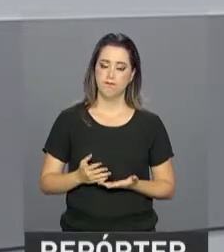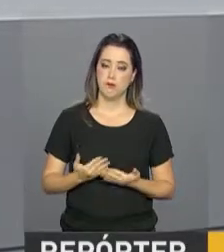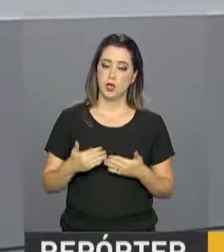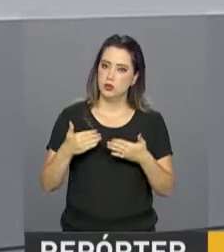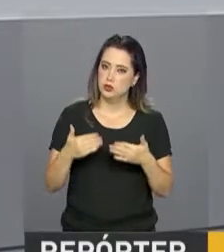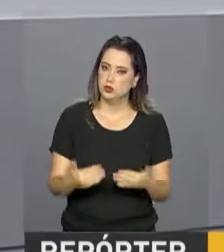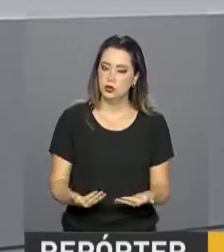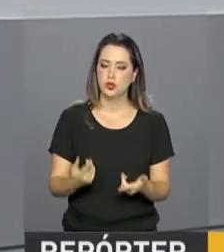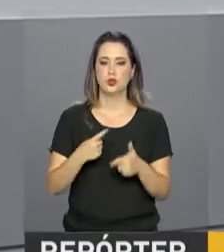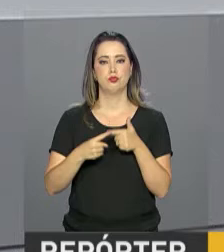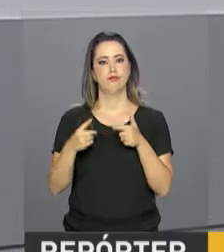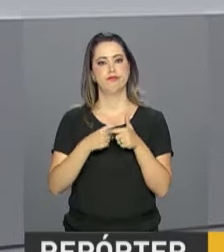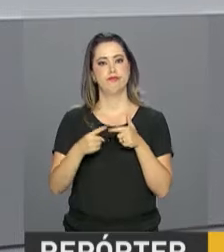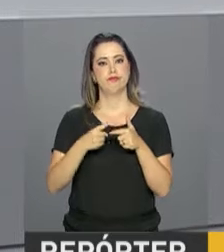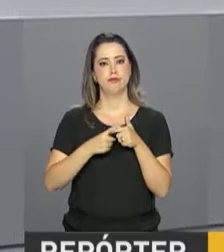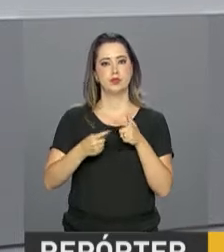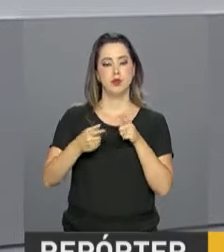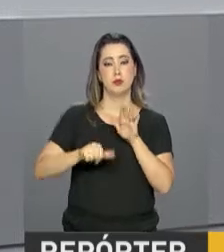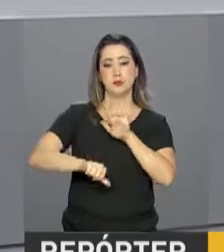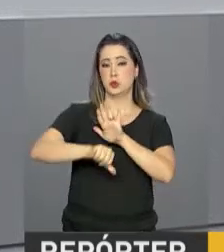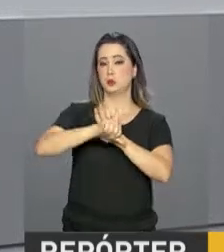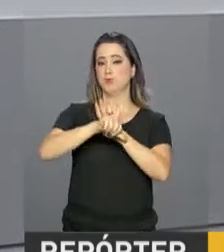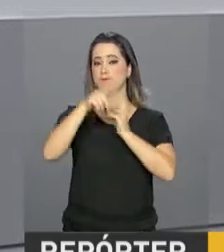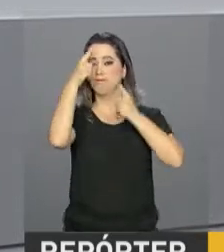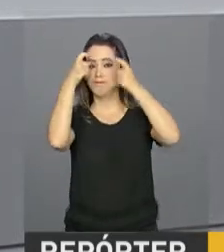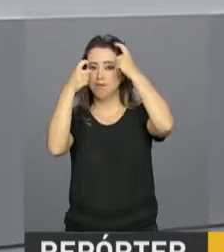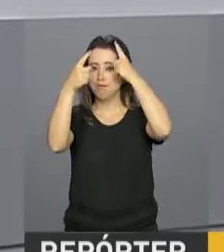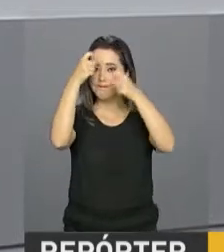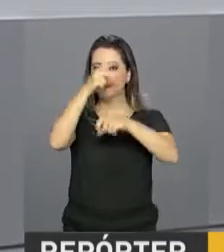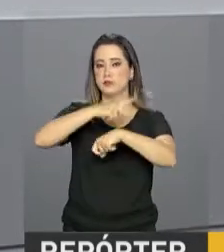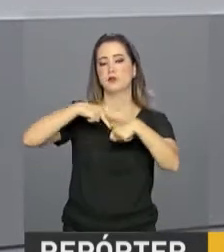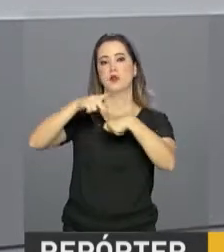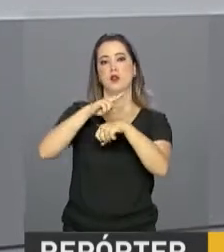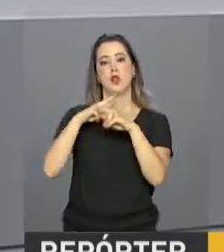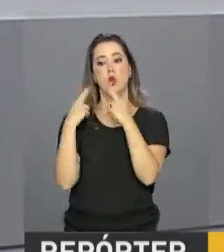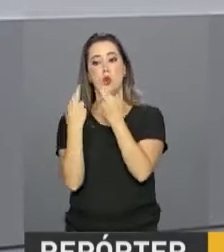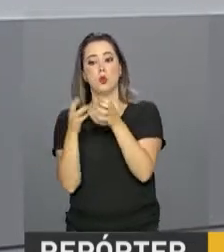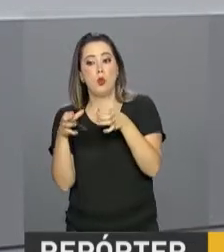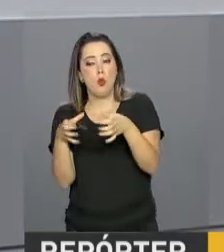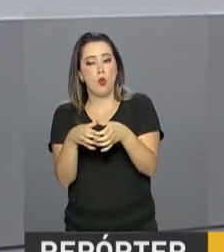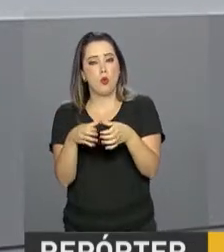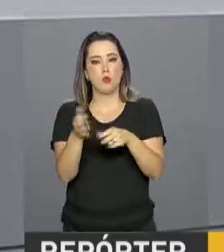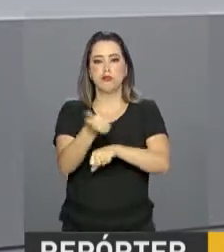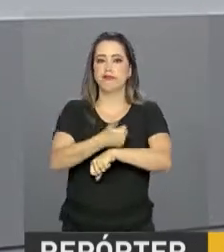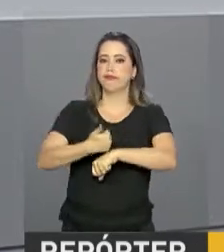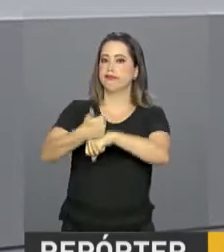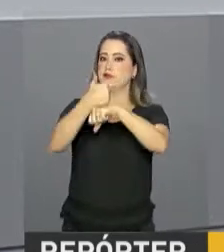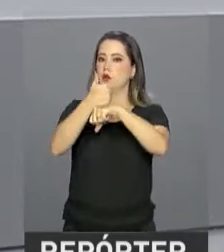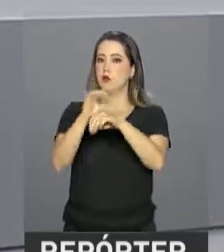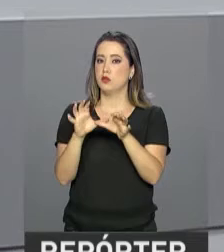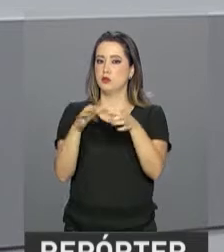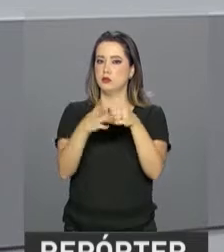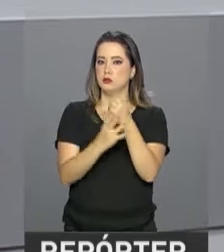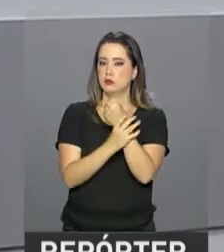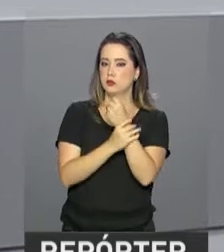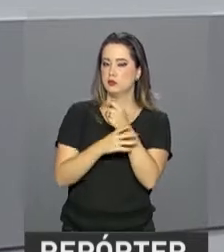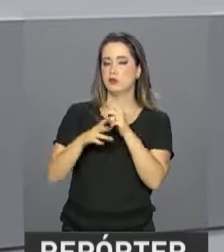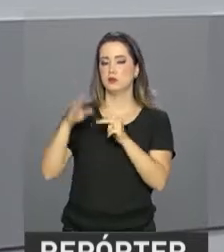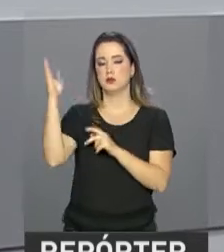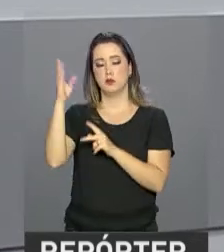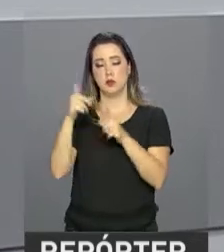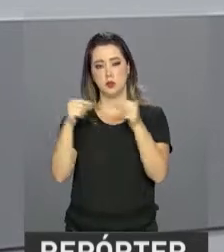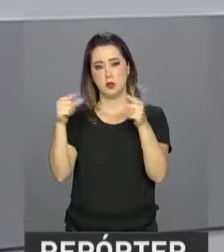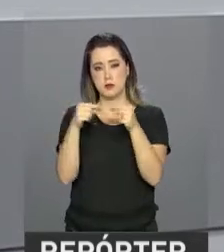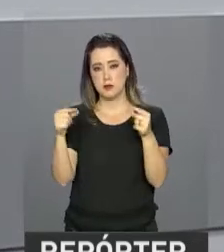enfrentamento ao crime e à violência no país reúne profissionais da área de segurança pública em brasília durante o encontro o ministro